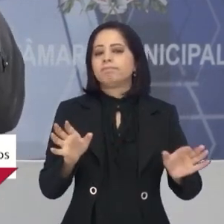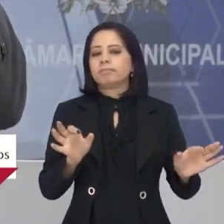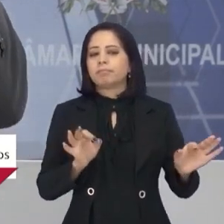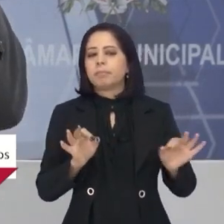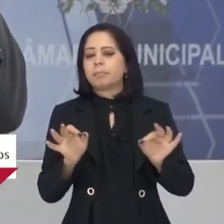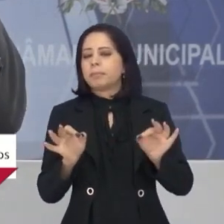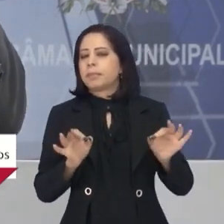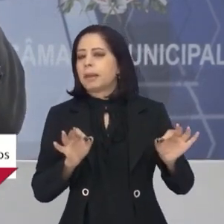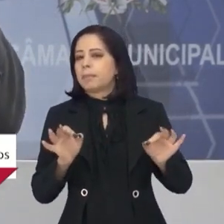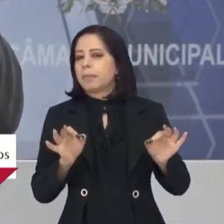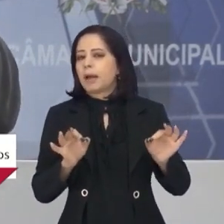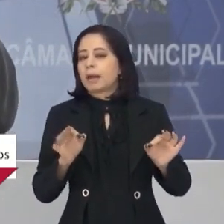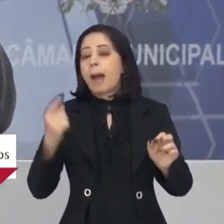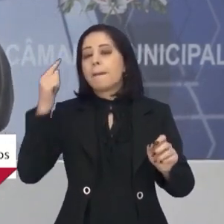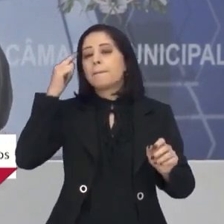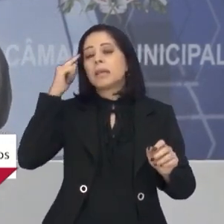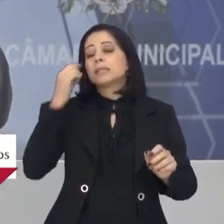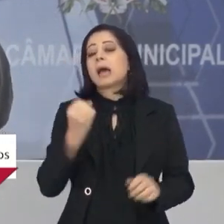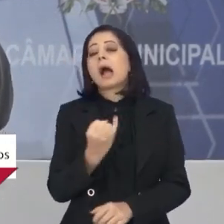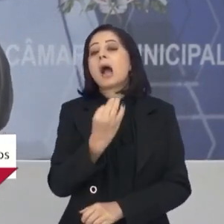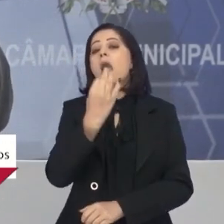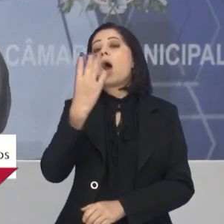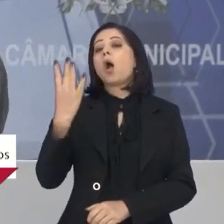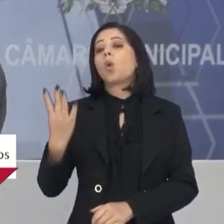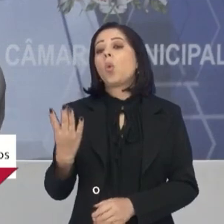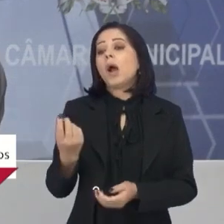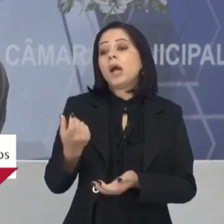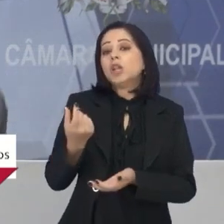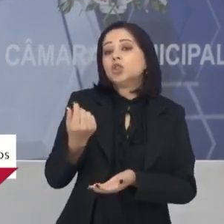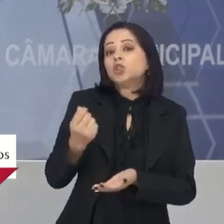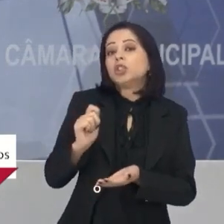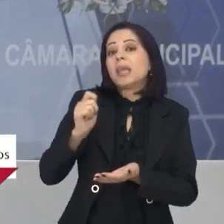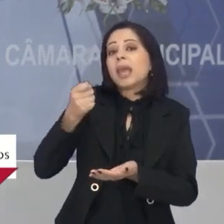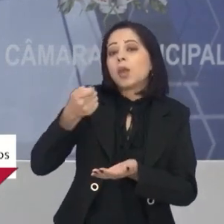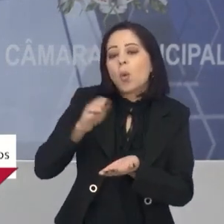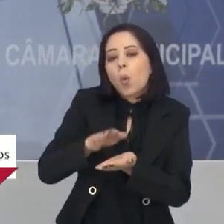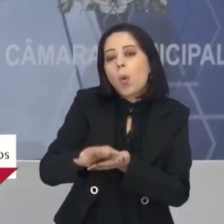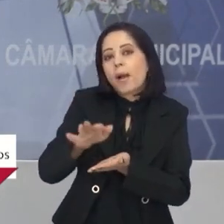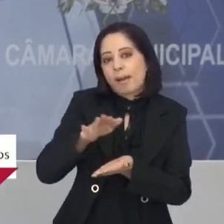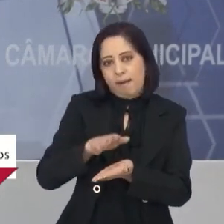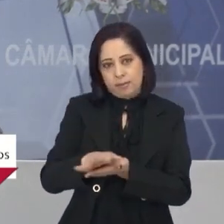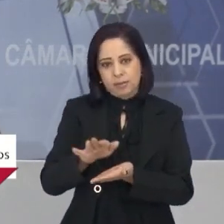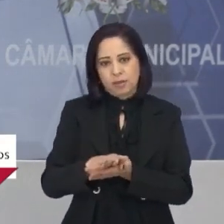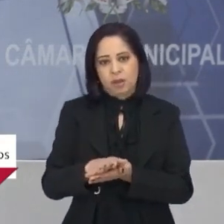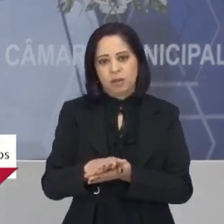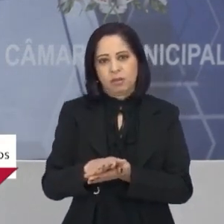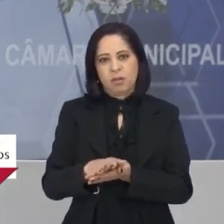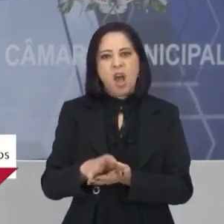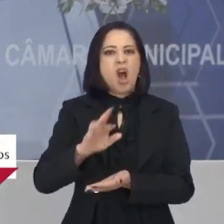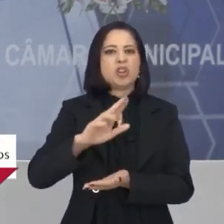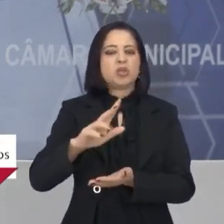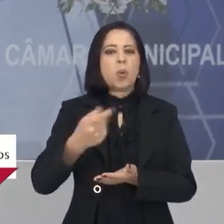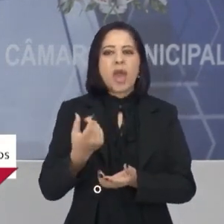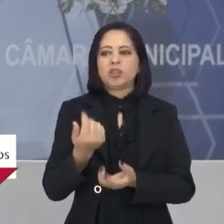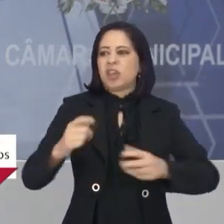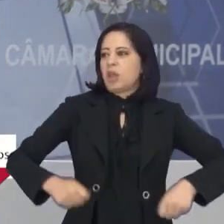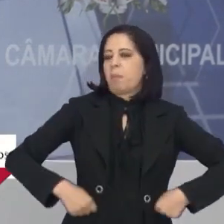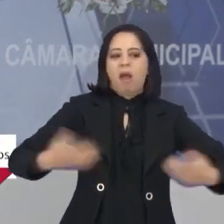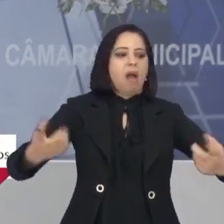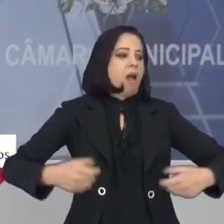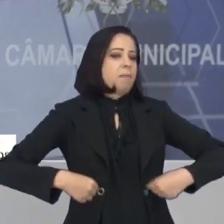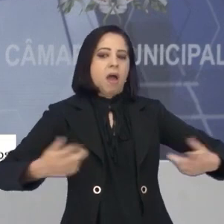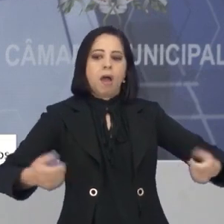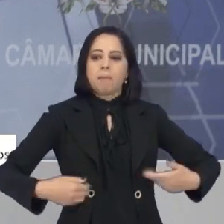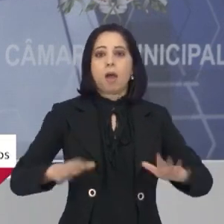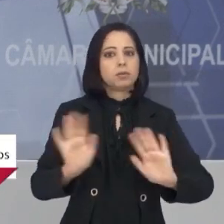gastar ex não é um sistema cartesiano mas tem que ser muito próximo à realidade não é próximo à realidade ter movimentação de